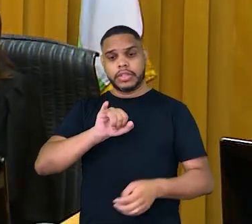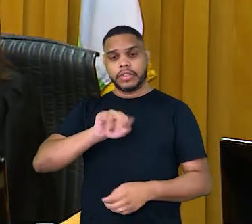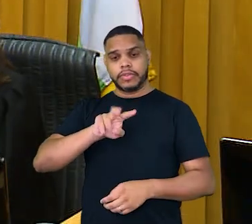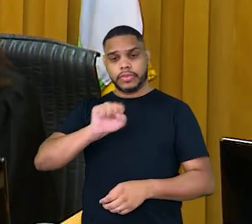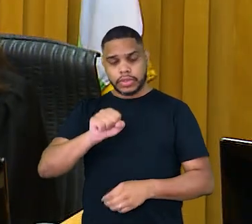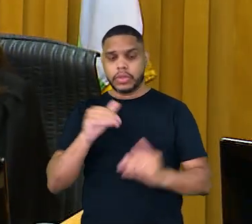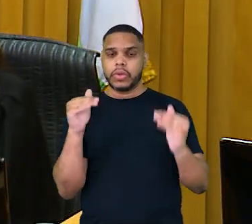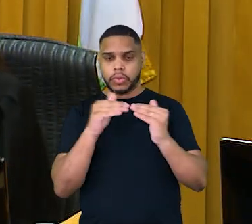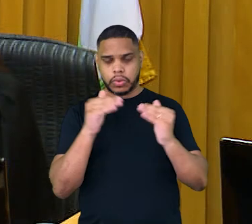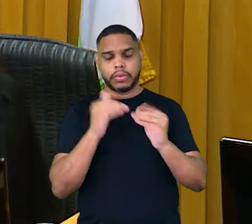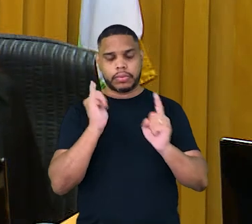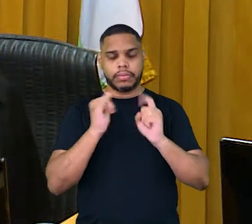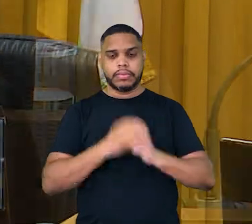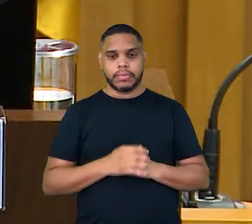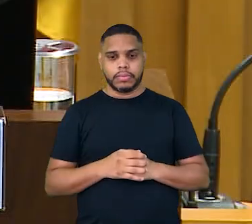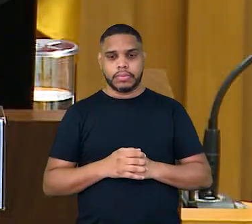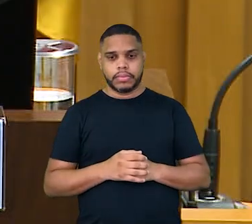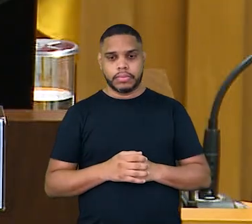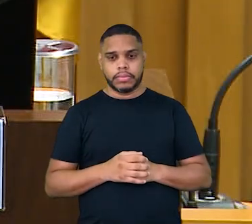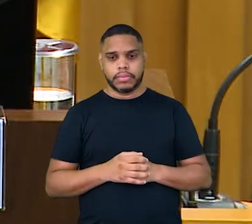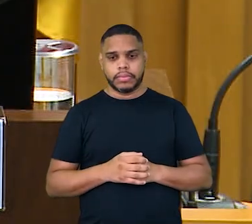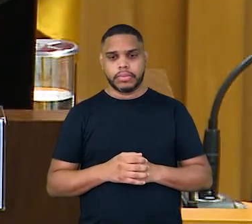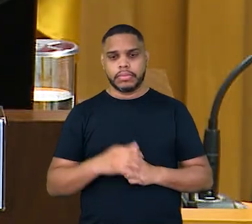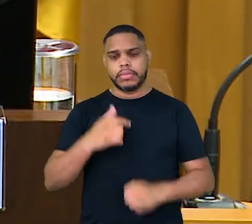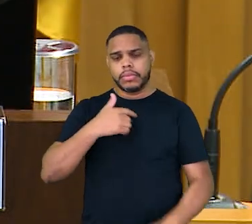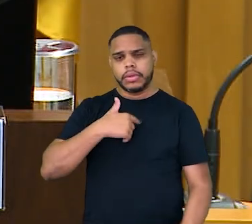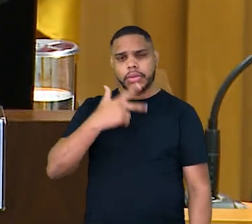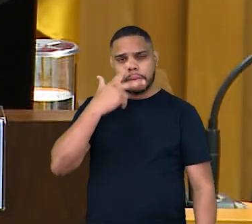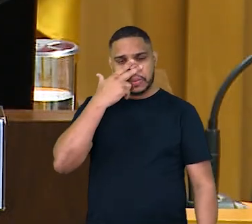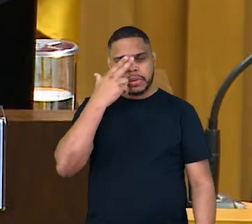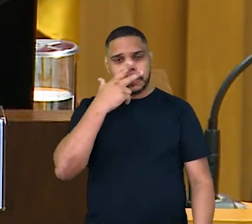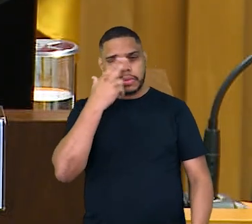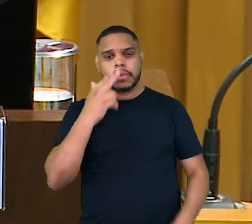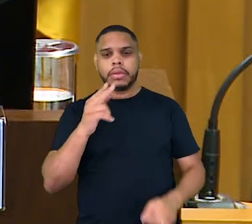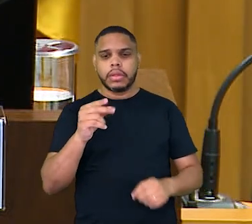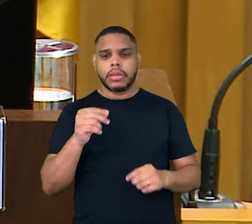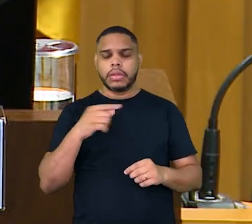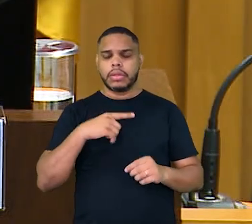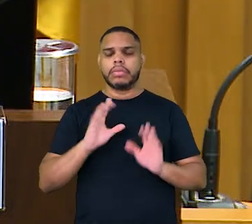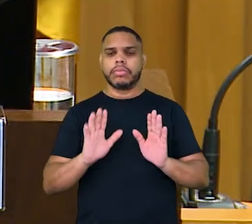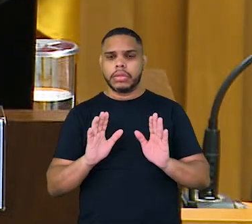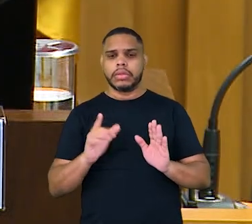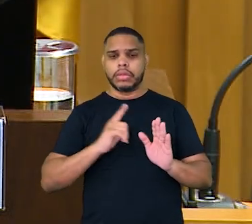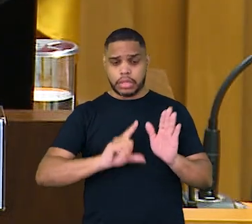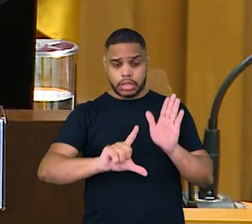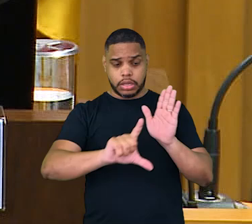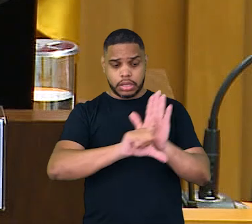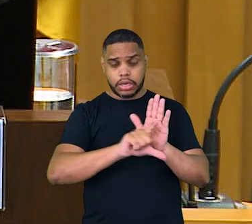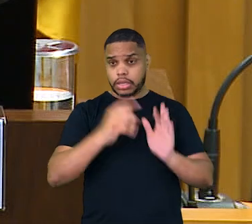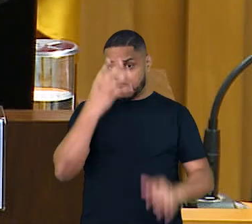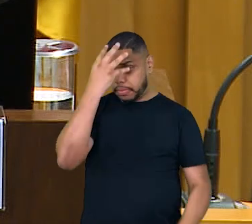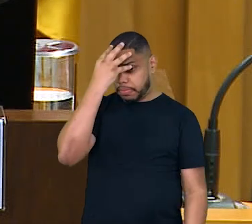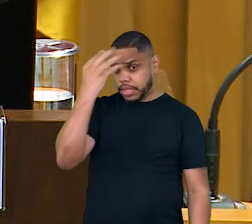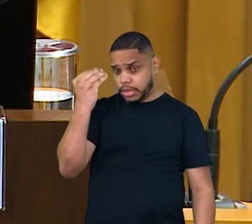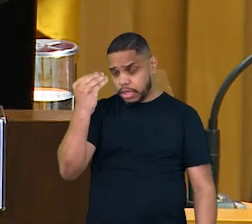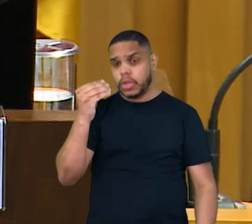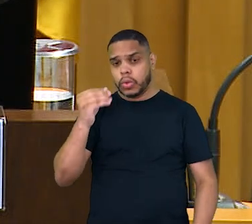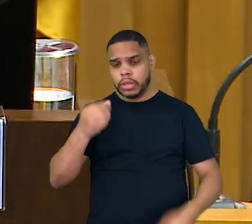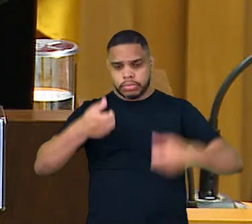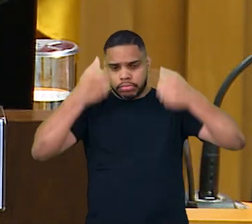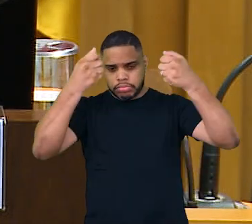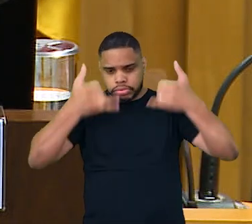Gandra, seguiu o voto da relatora. O que eu verifico é que, por um lado, não há similar na Lei Pelé